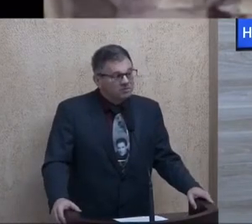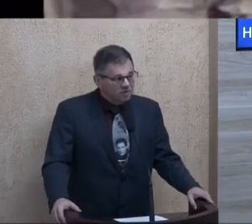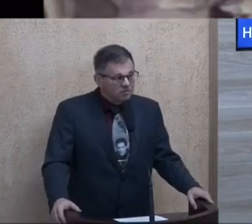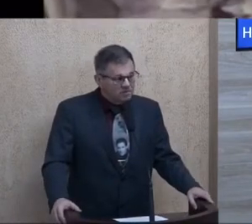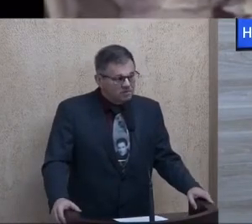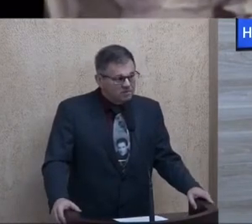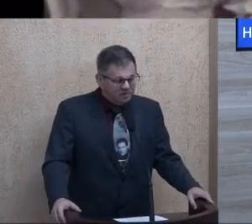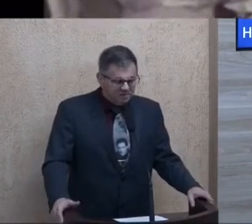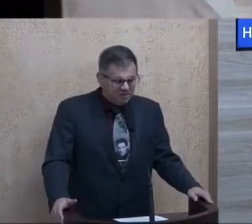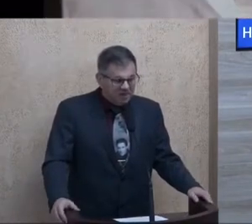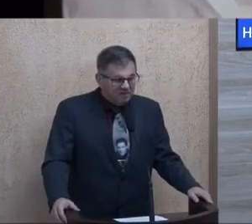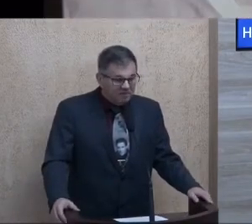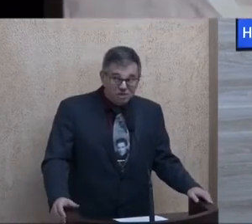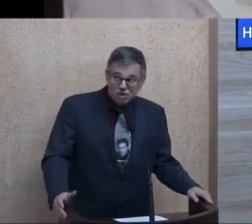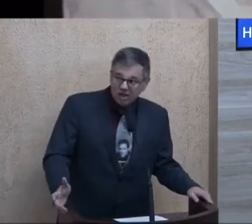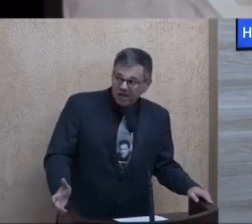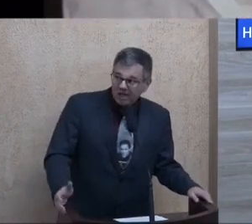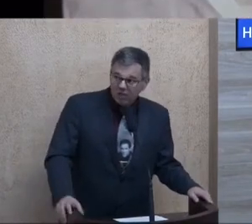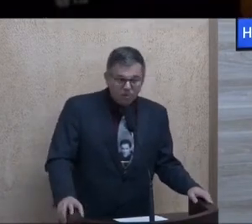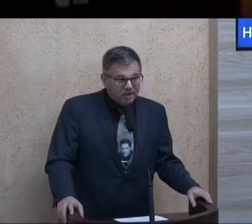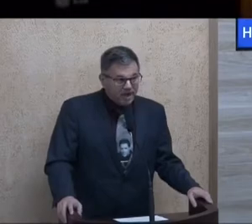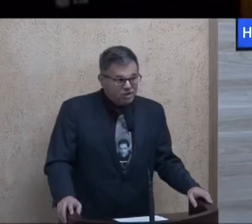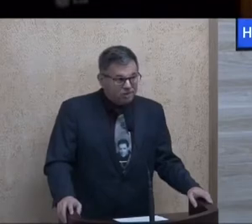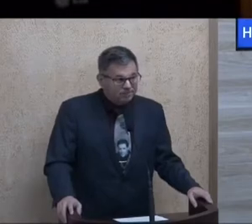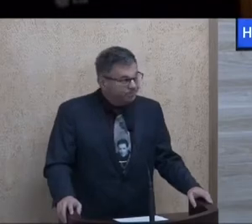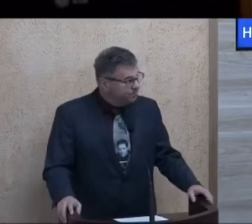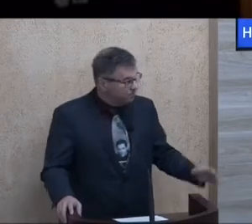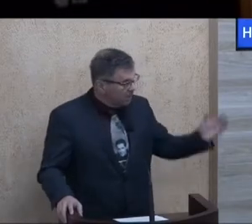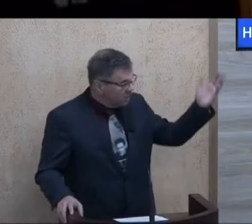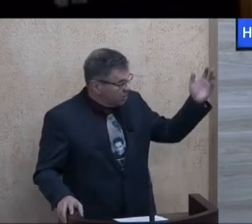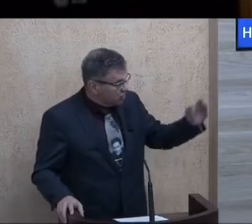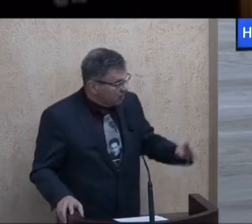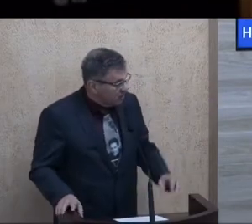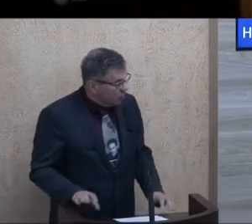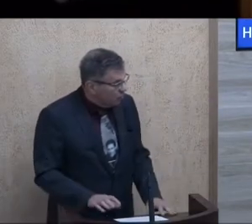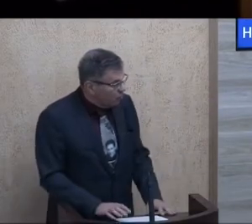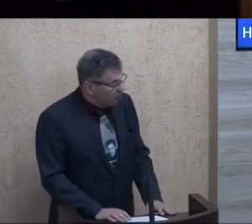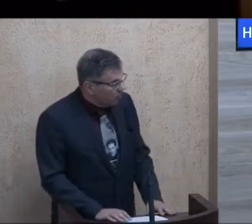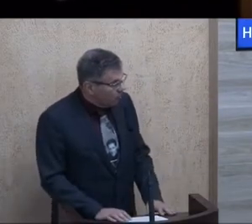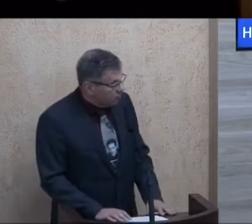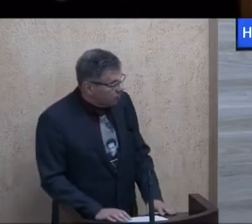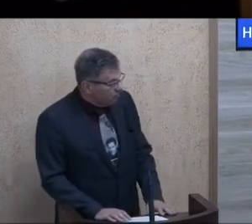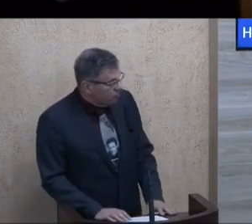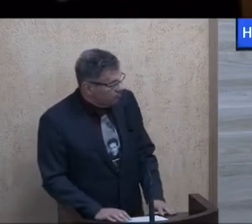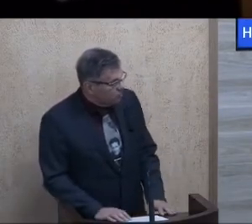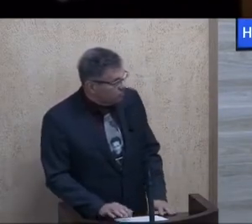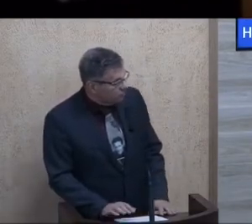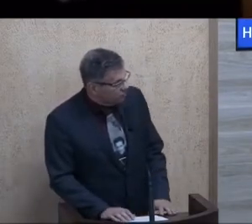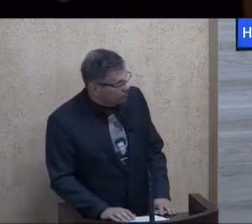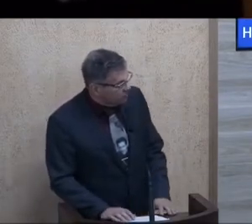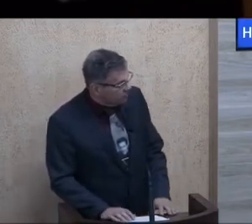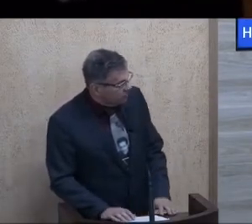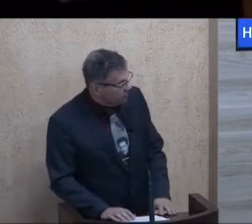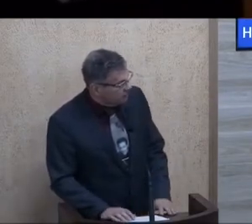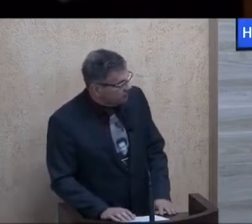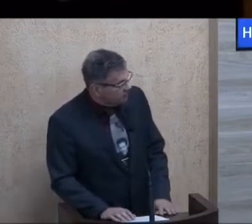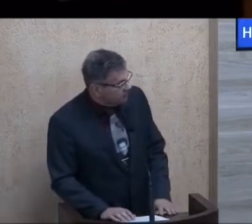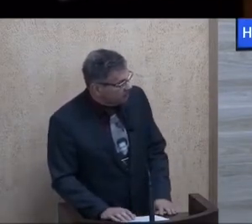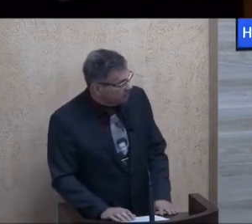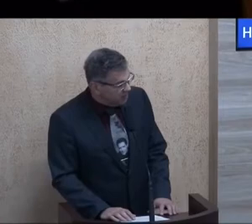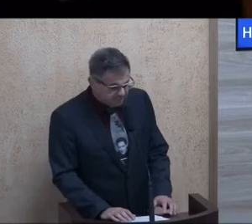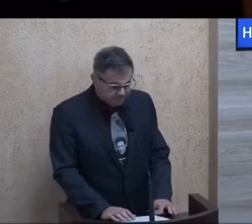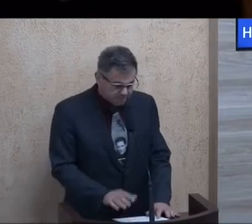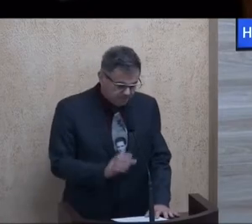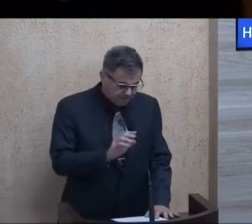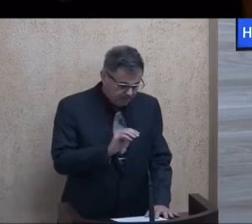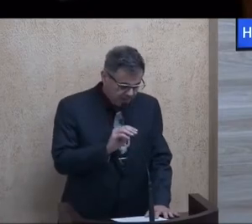fatos políticos, as festas locais, até homenagem. Mesmo quando o carnaval foi deixado de lado em Limeira. Fotos, alguns tanto vídeos nós tivemos, do senhor Emiliano, não tivemos